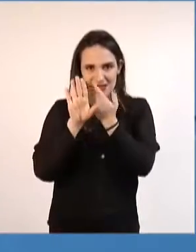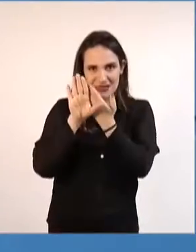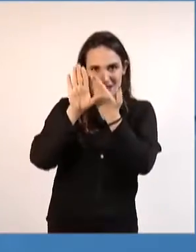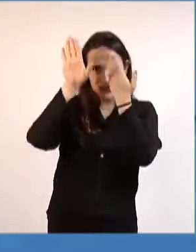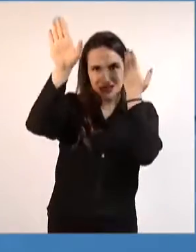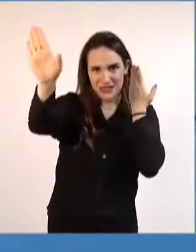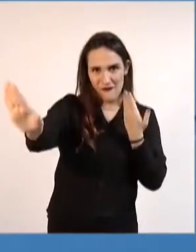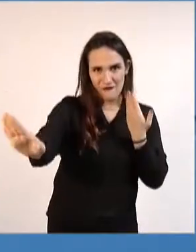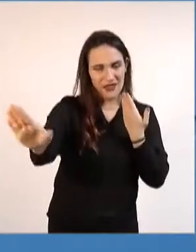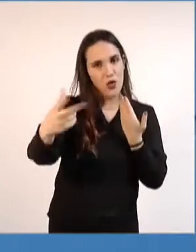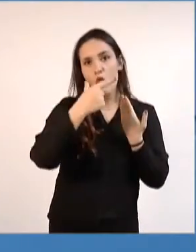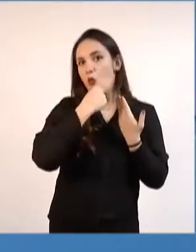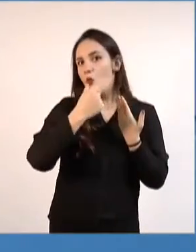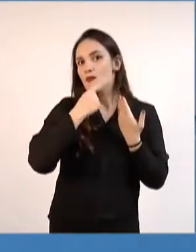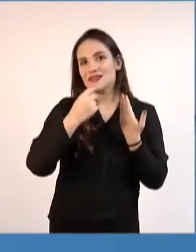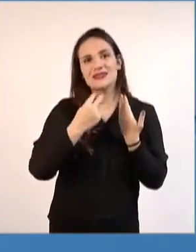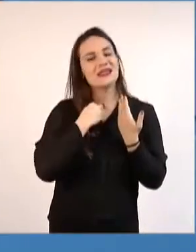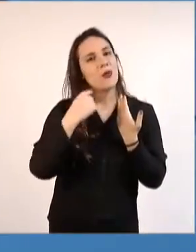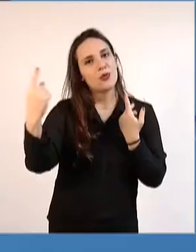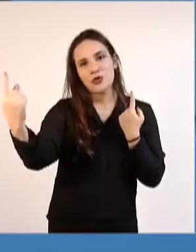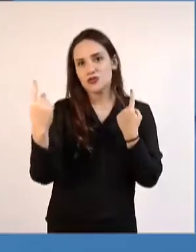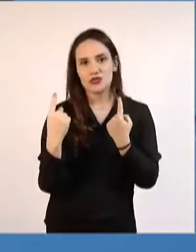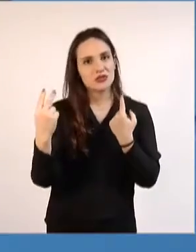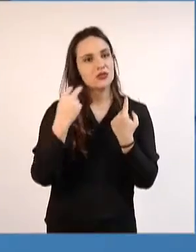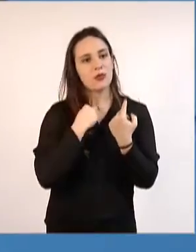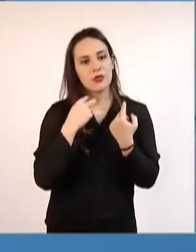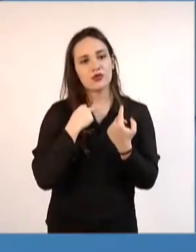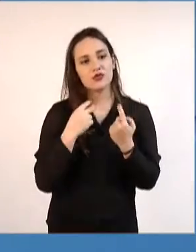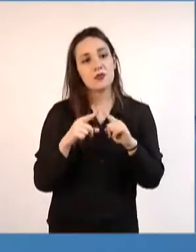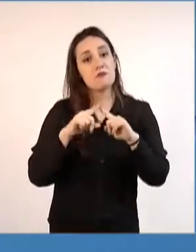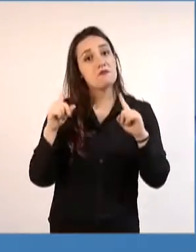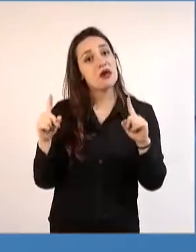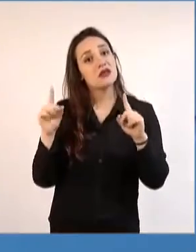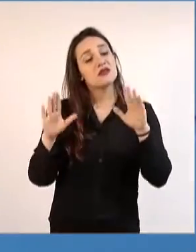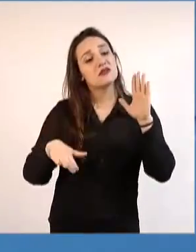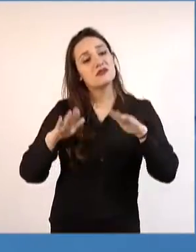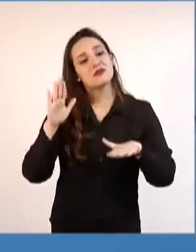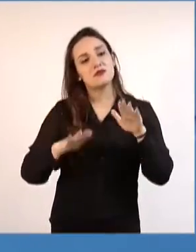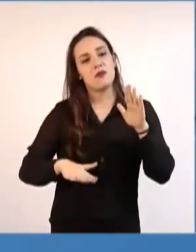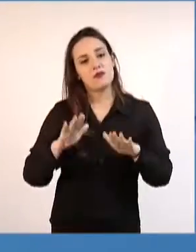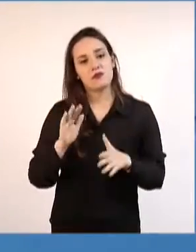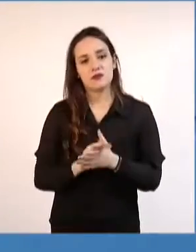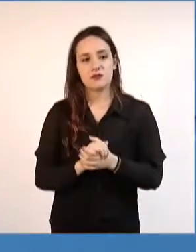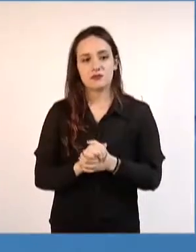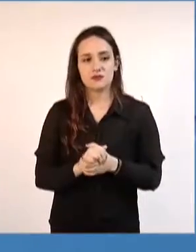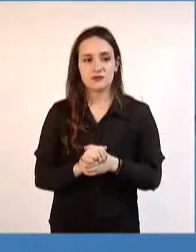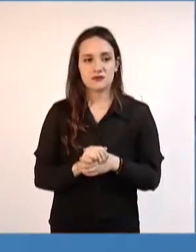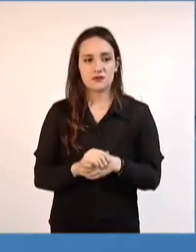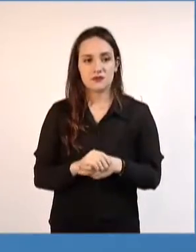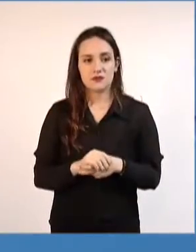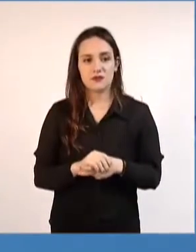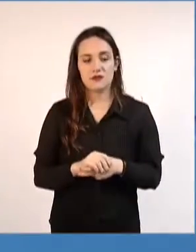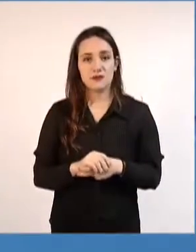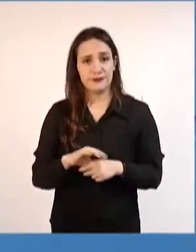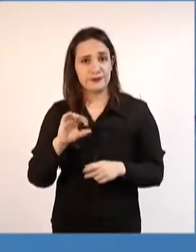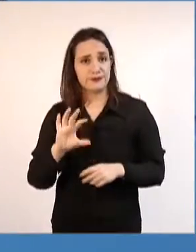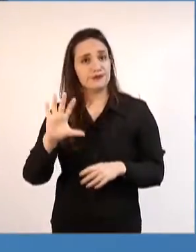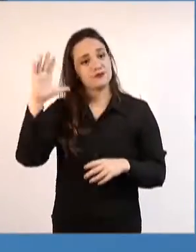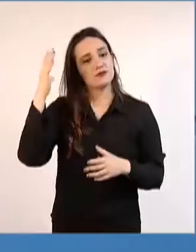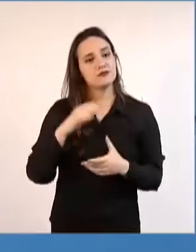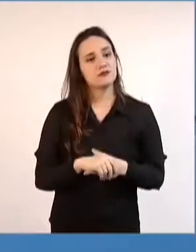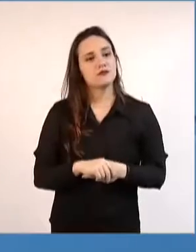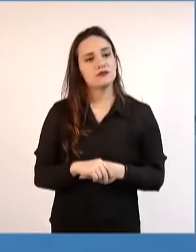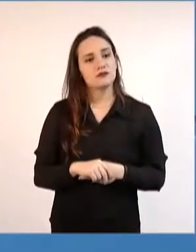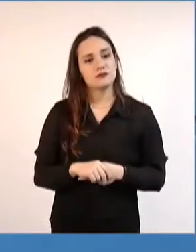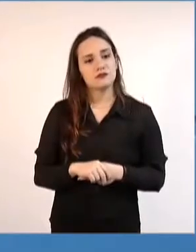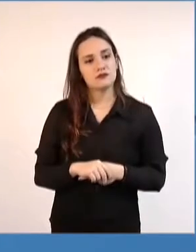né? E aí esse homem fica impedido de ir lá, mas num determinado momento, dadas as consequências, a circunstância, ele não vai,